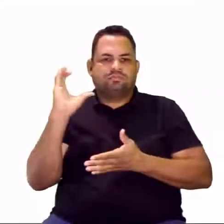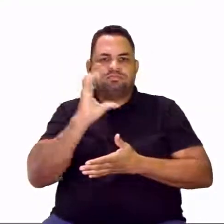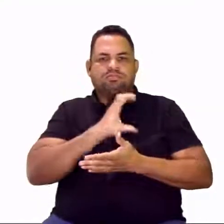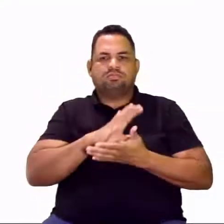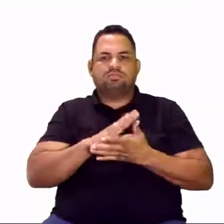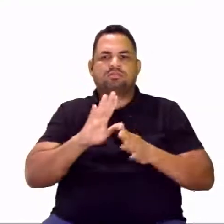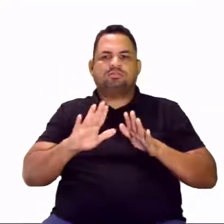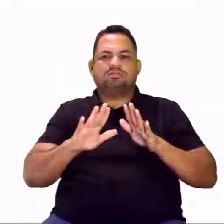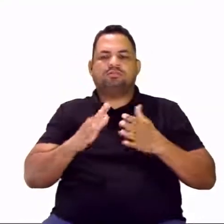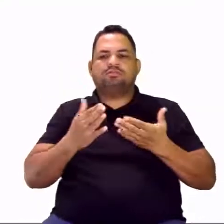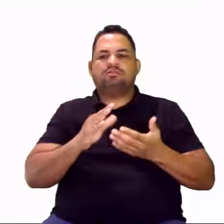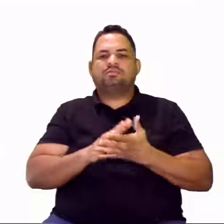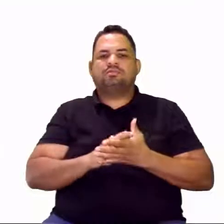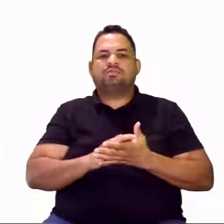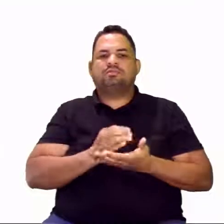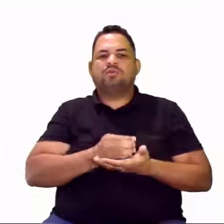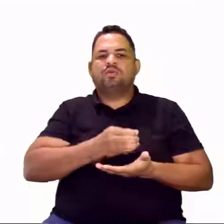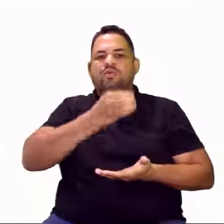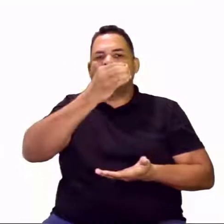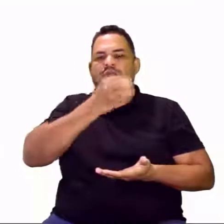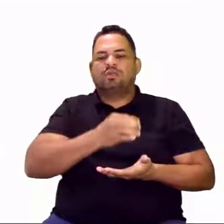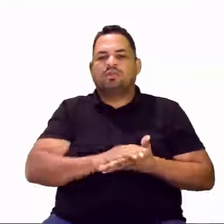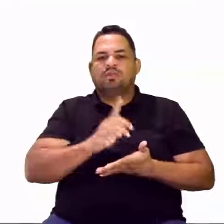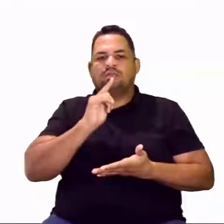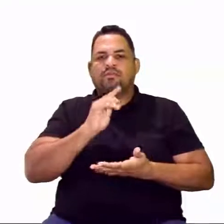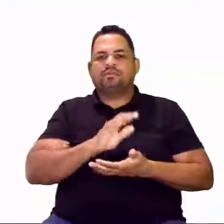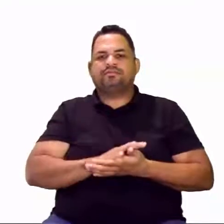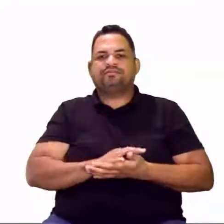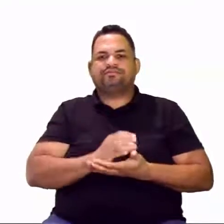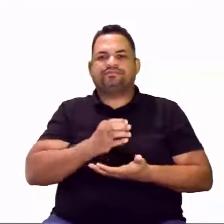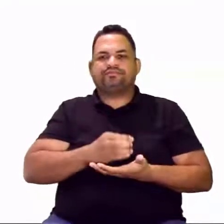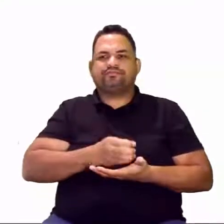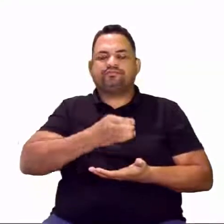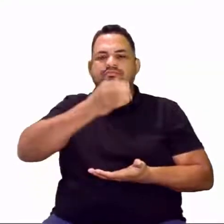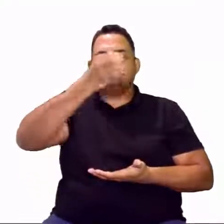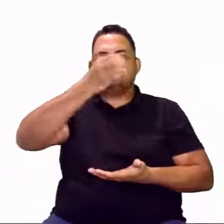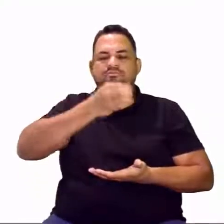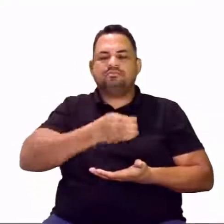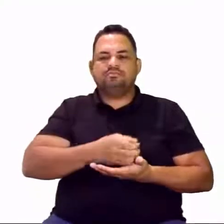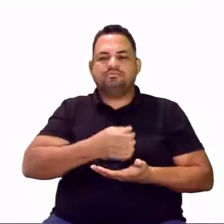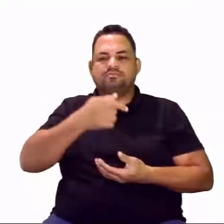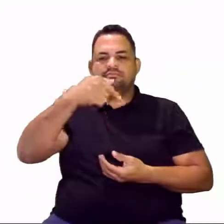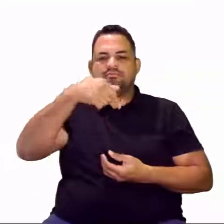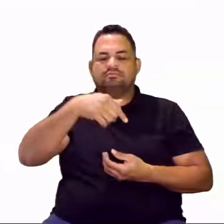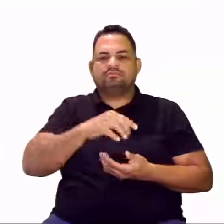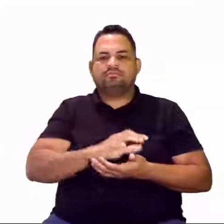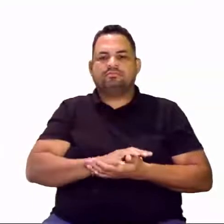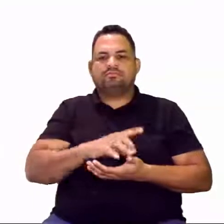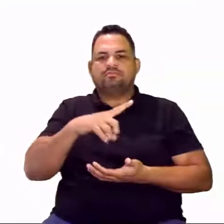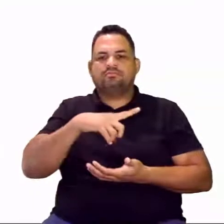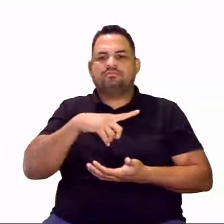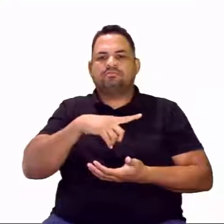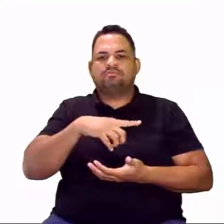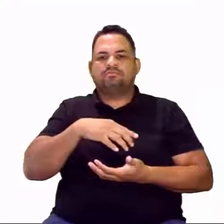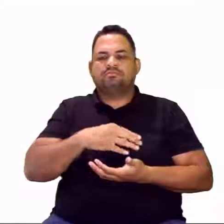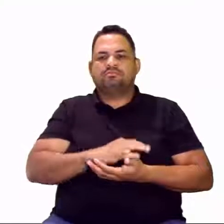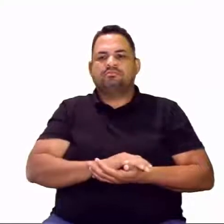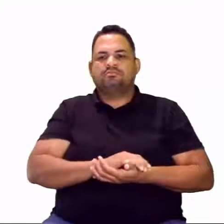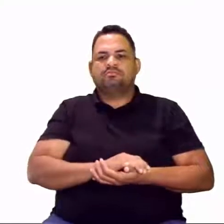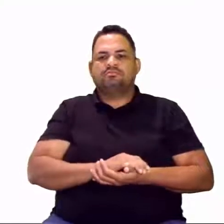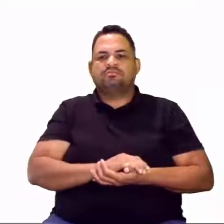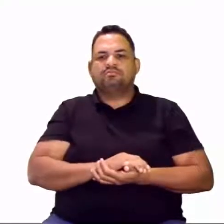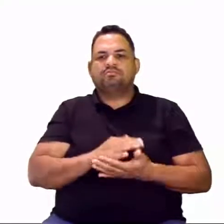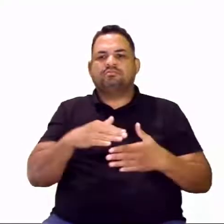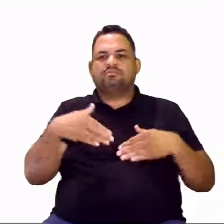depende da pressão da coluna da água. Lembrando que essa garrafa, internamente, ela está sob pressão